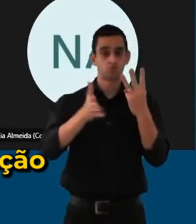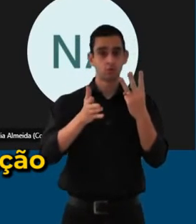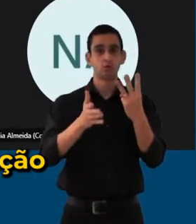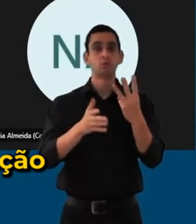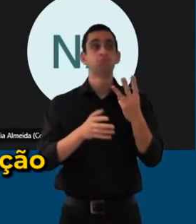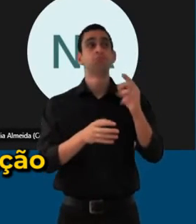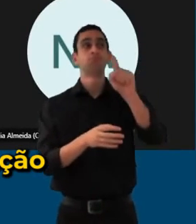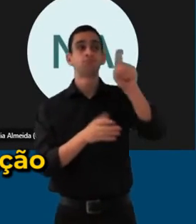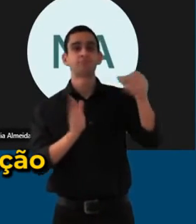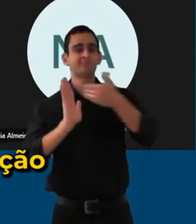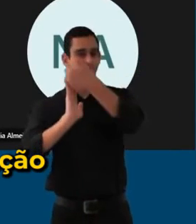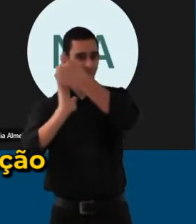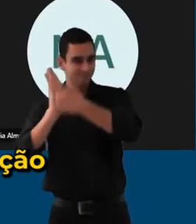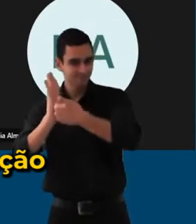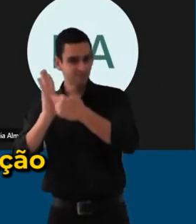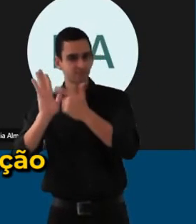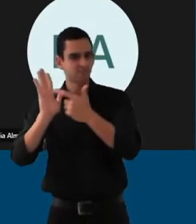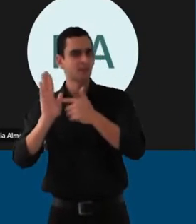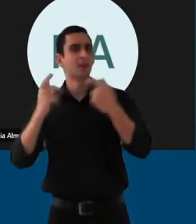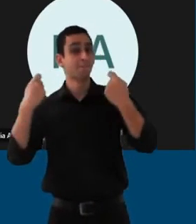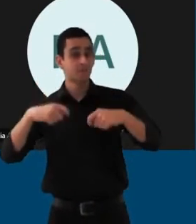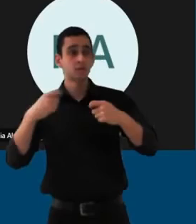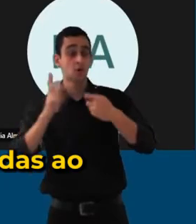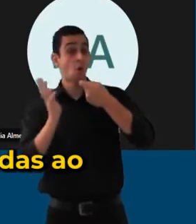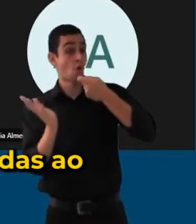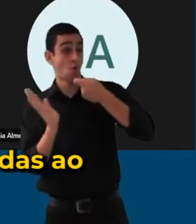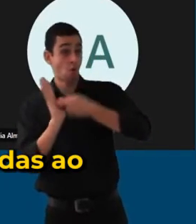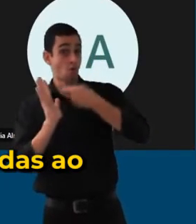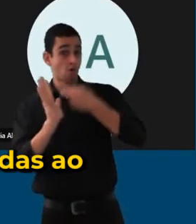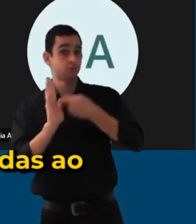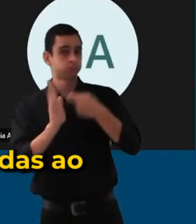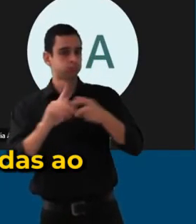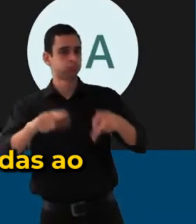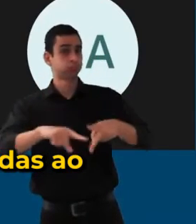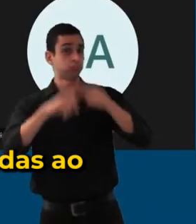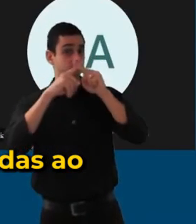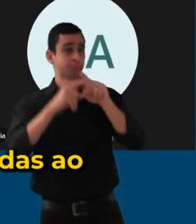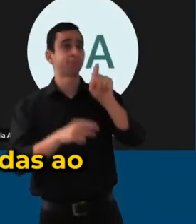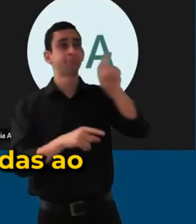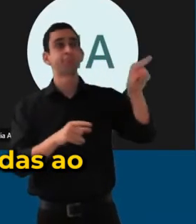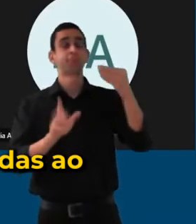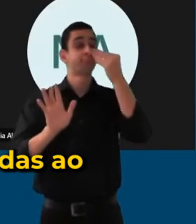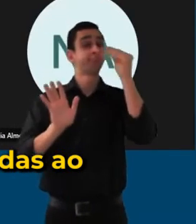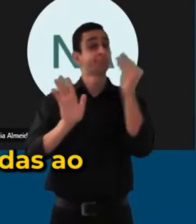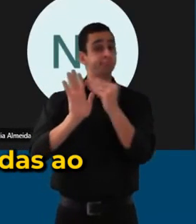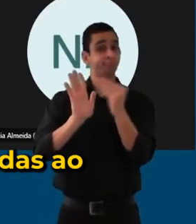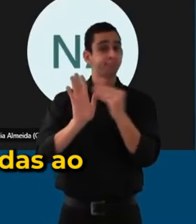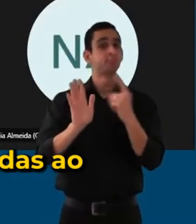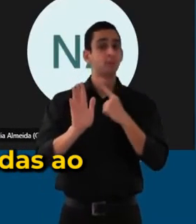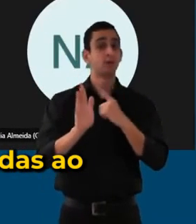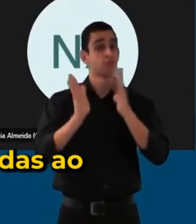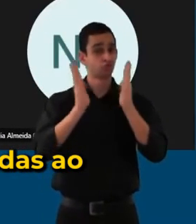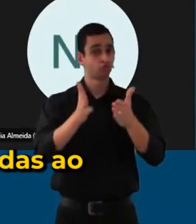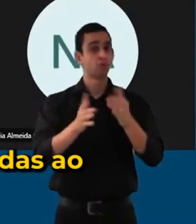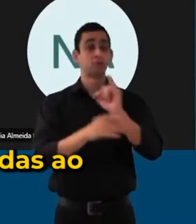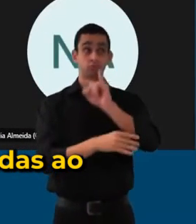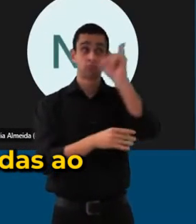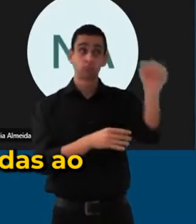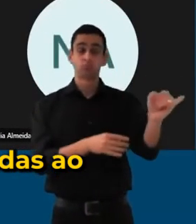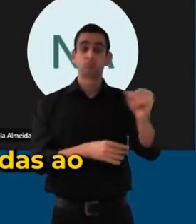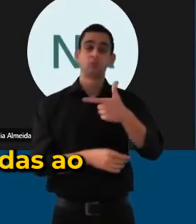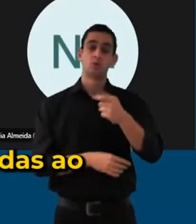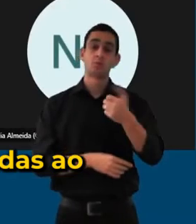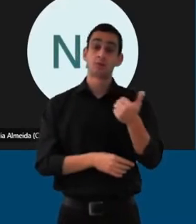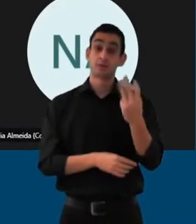observando essa obrigação de recuperação simultânea, né, de algumas medidas que deveriam ser tomadas